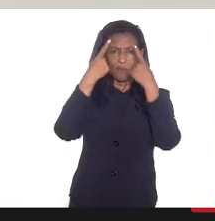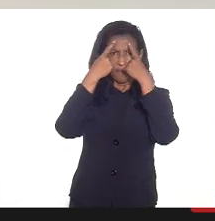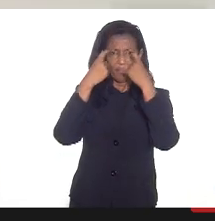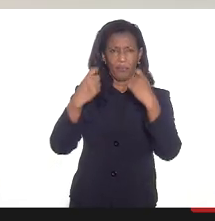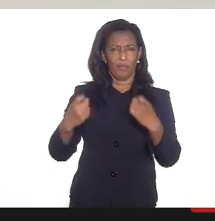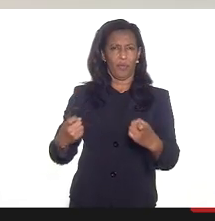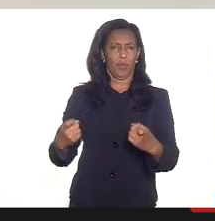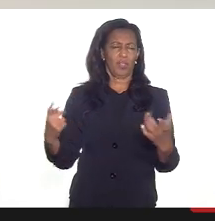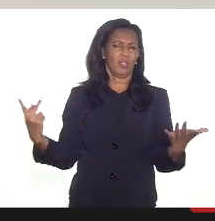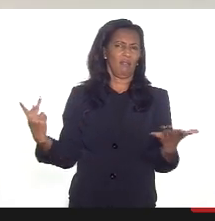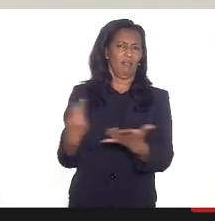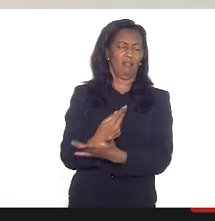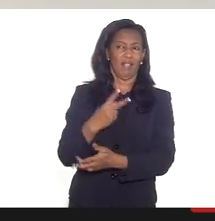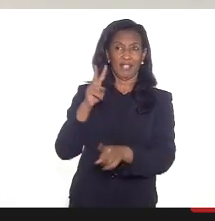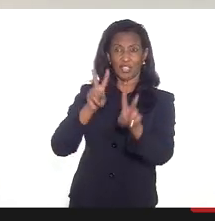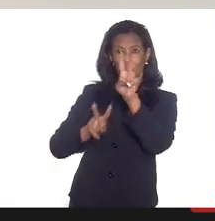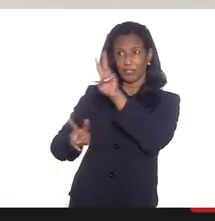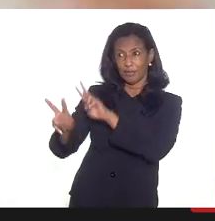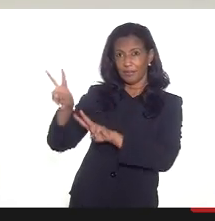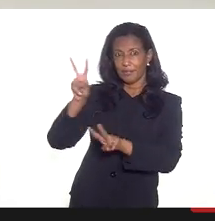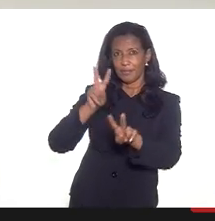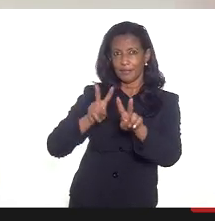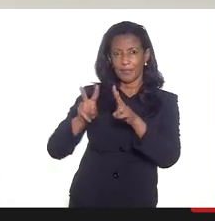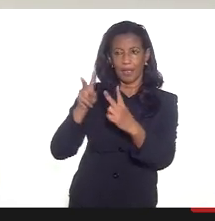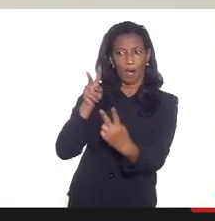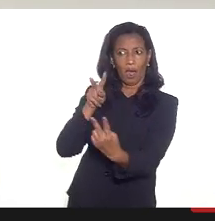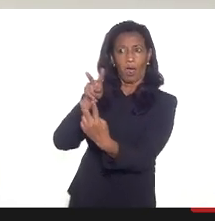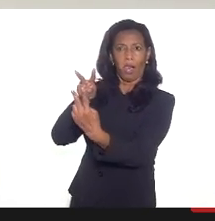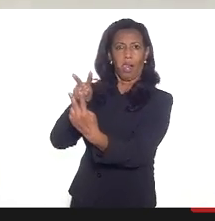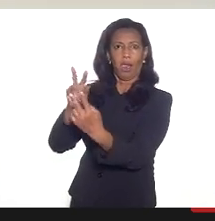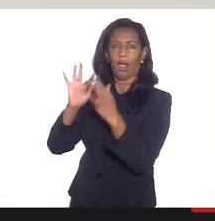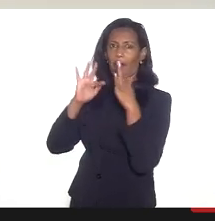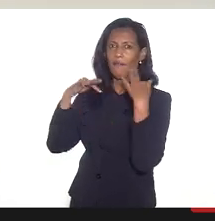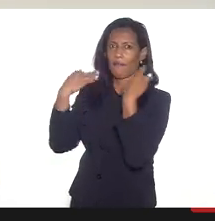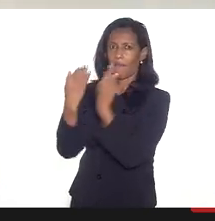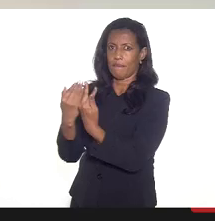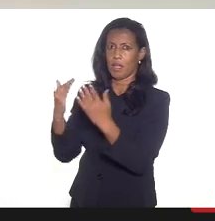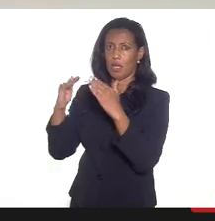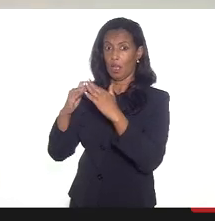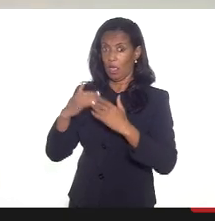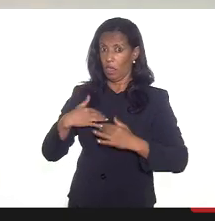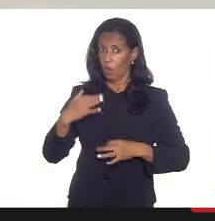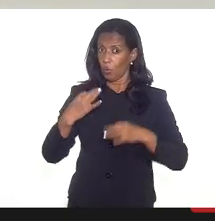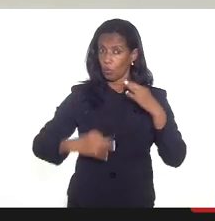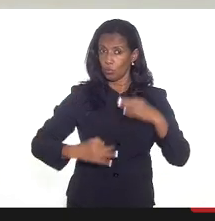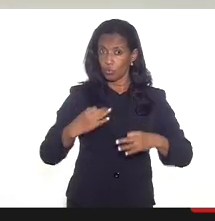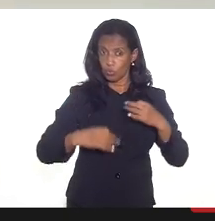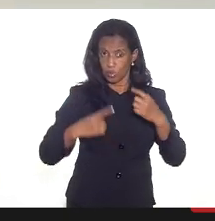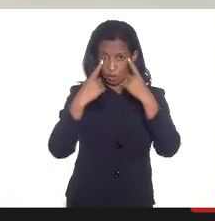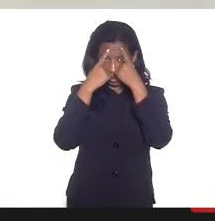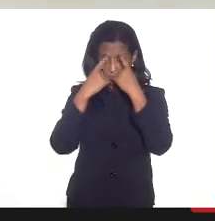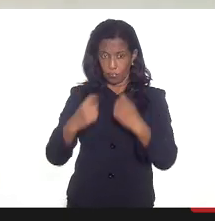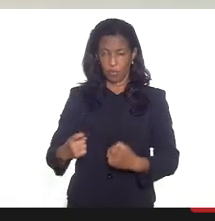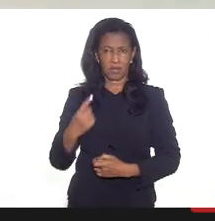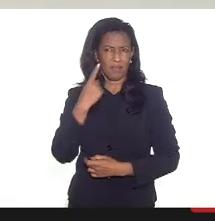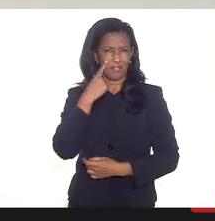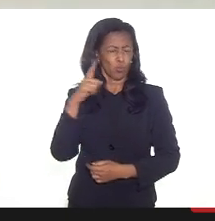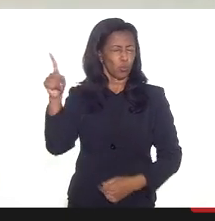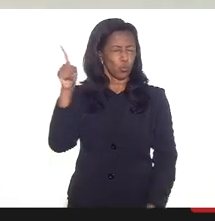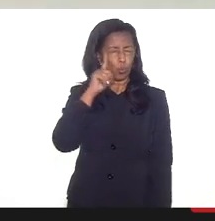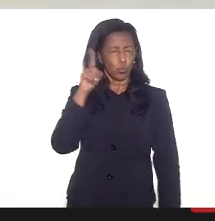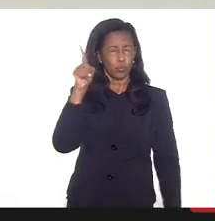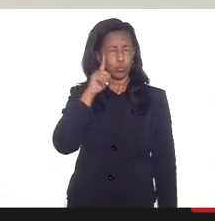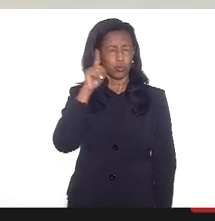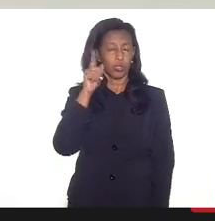das violências que nós enxergamos, a violência doméstica, eu como juíza de violência doméstica, tenho todos os dias lá mulheres